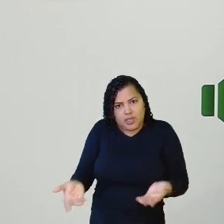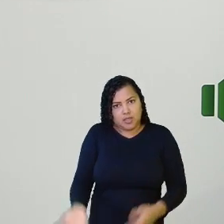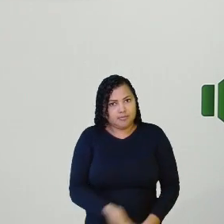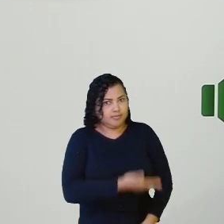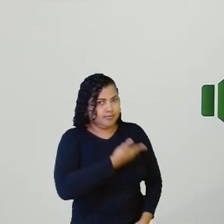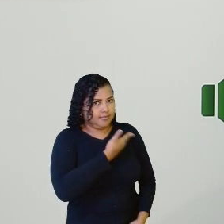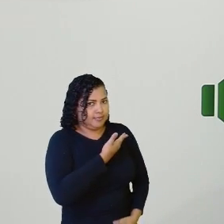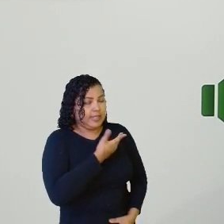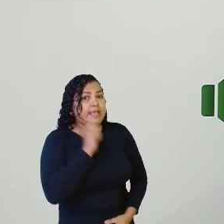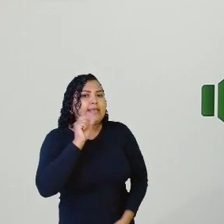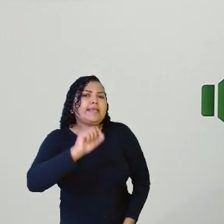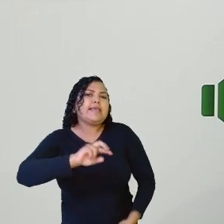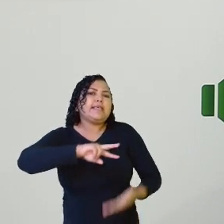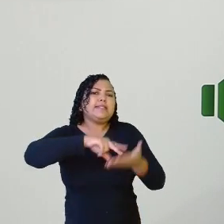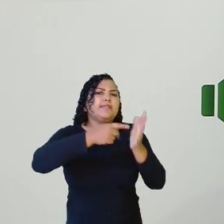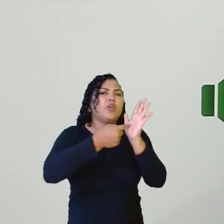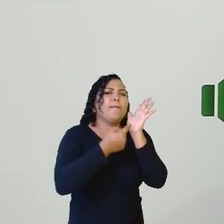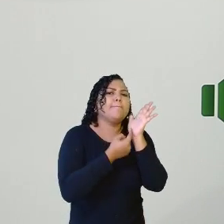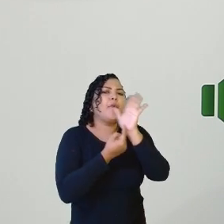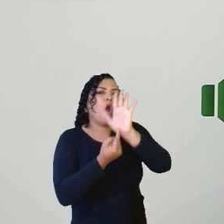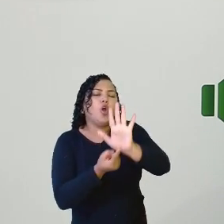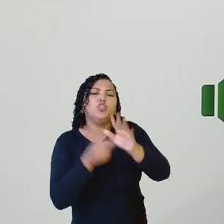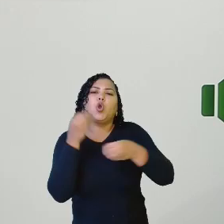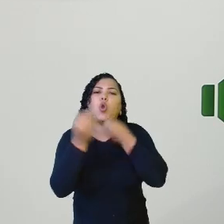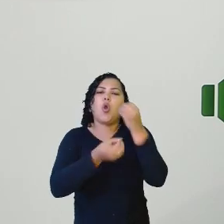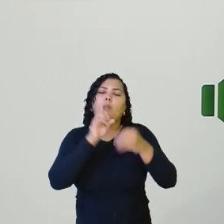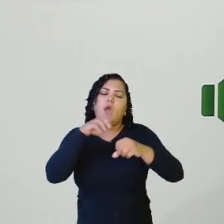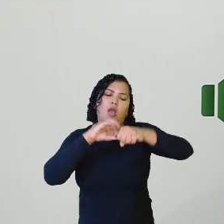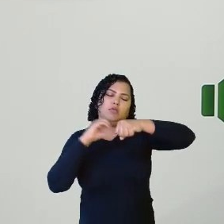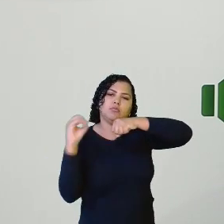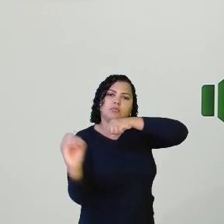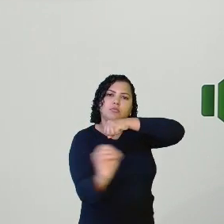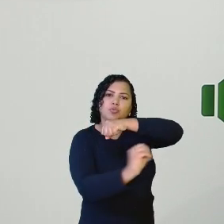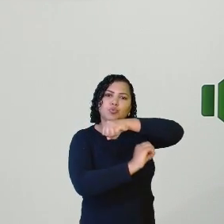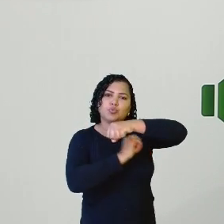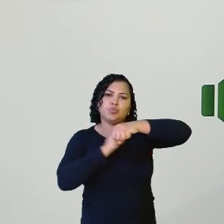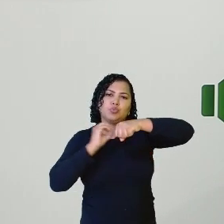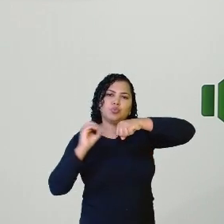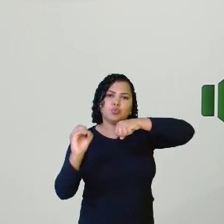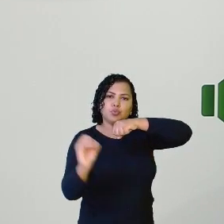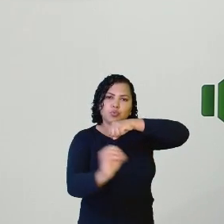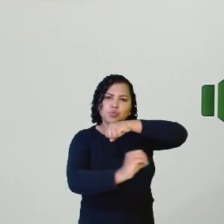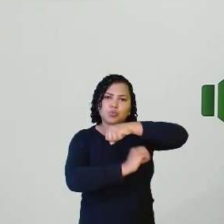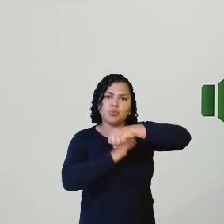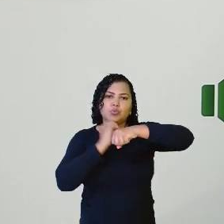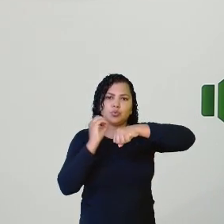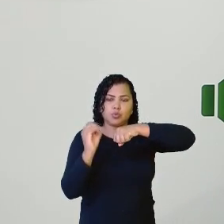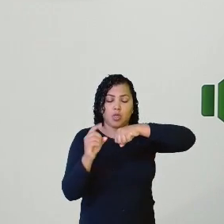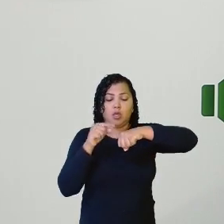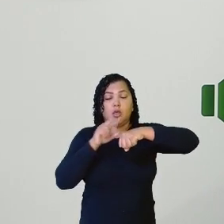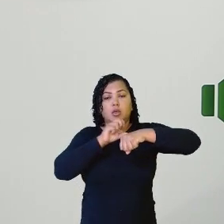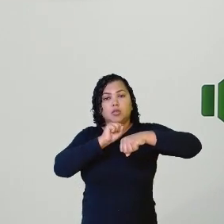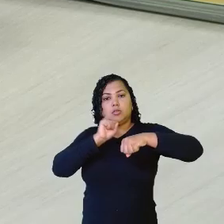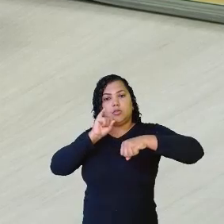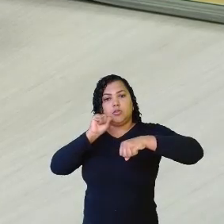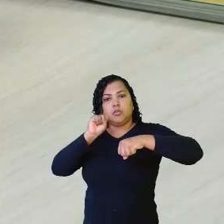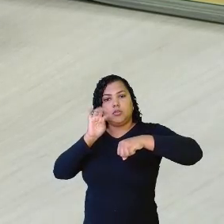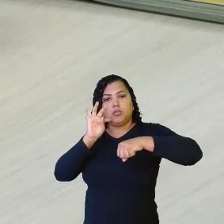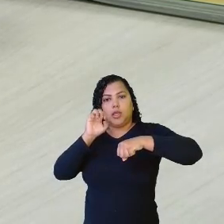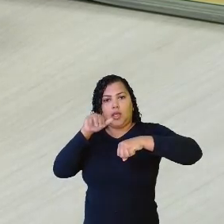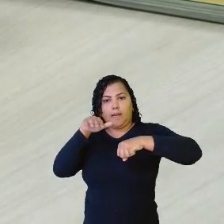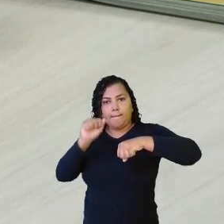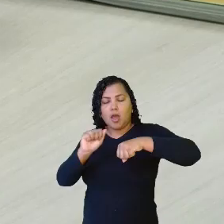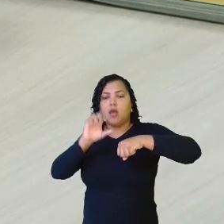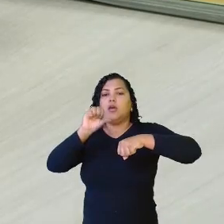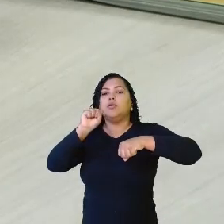do sistema solar. Por que um protótipo? Nele eu trouxe uma representação do Sol, do nosso planeta